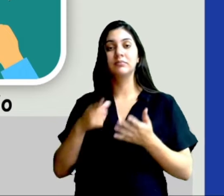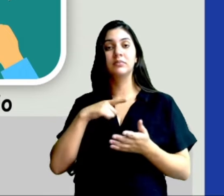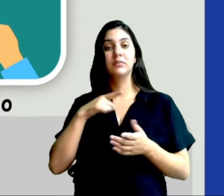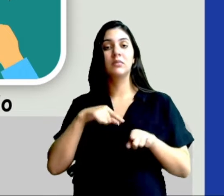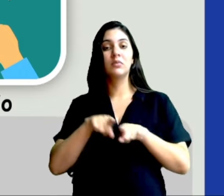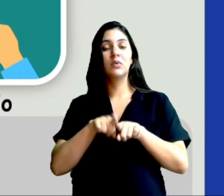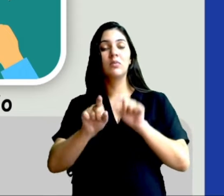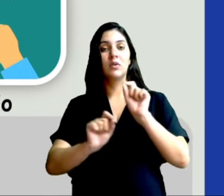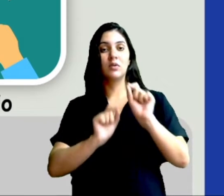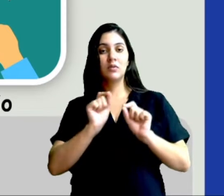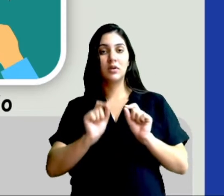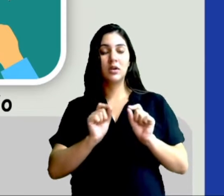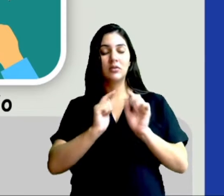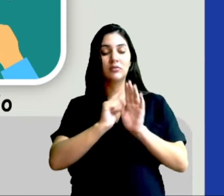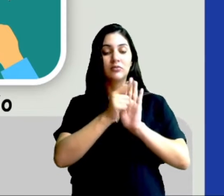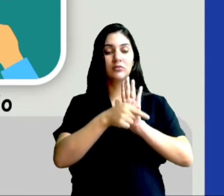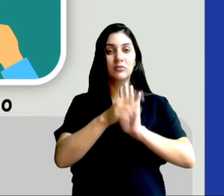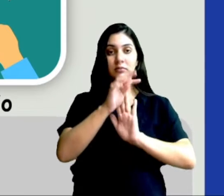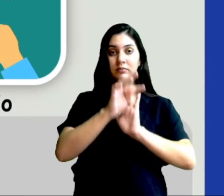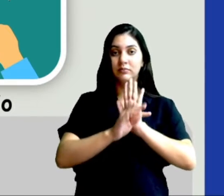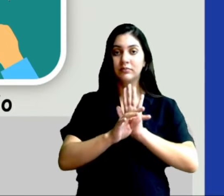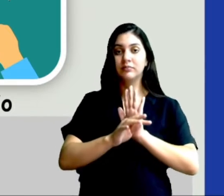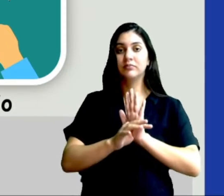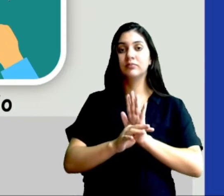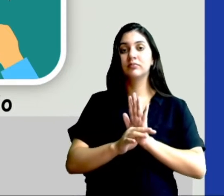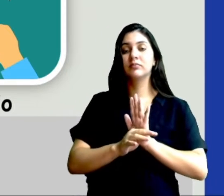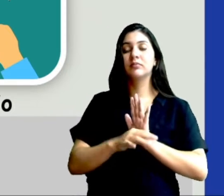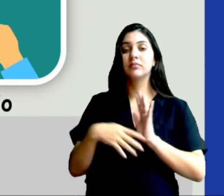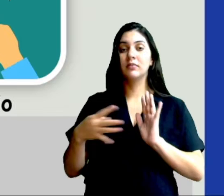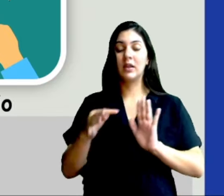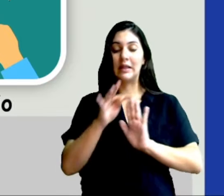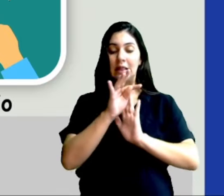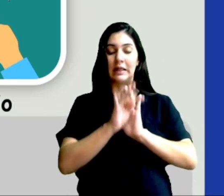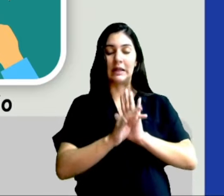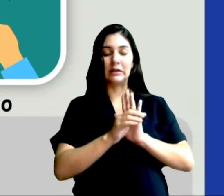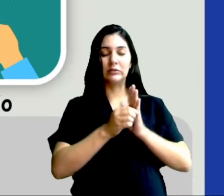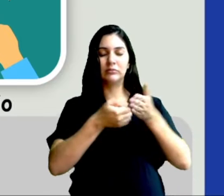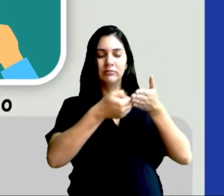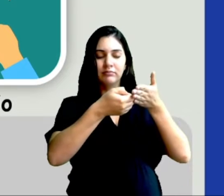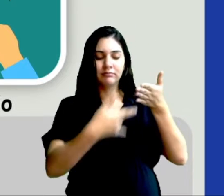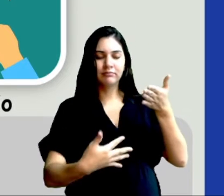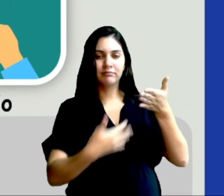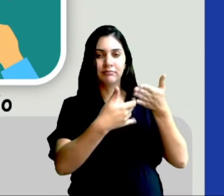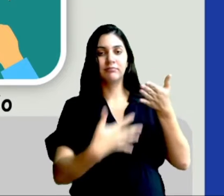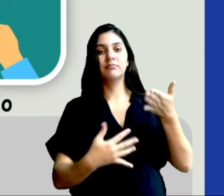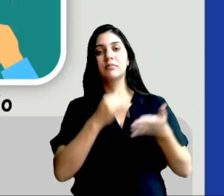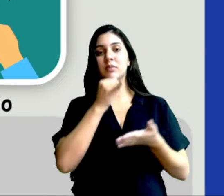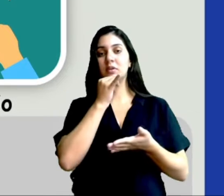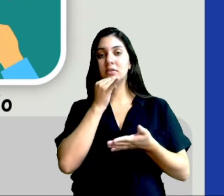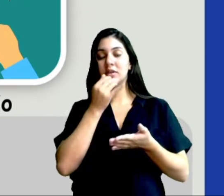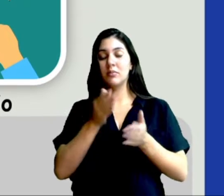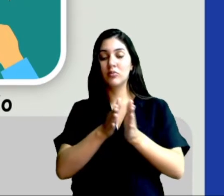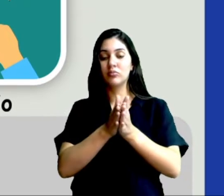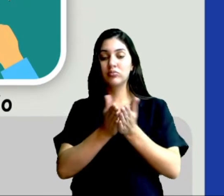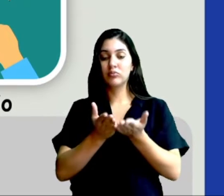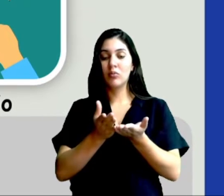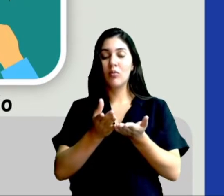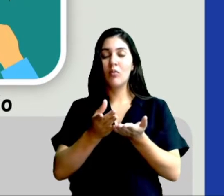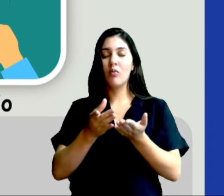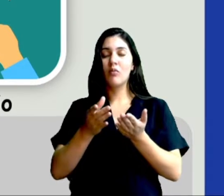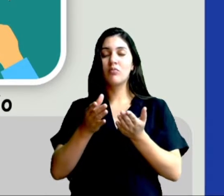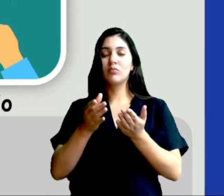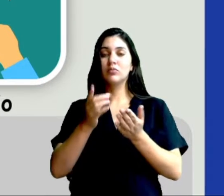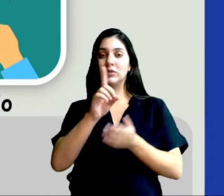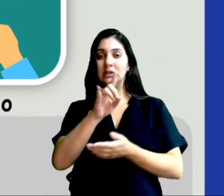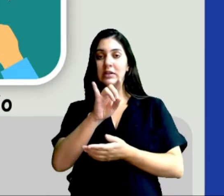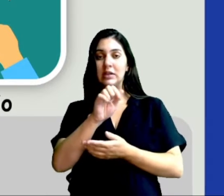Temos também gêneros textuais em textos descritivos. Por exemplo, um diário. O diário